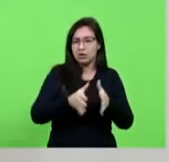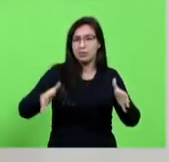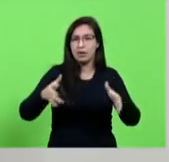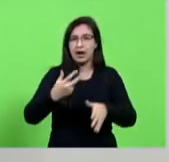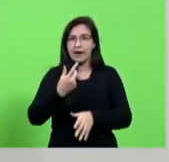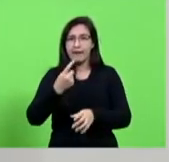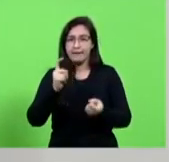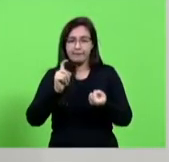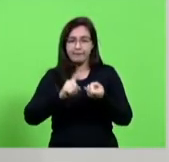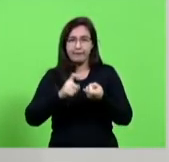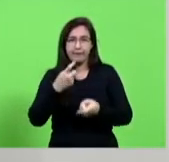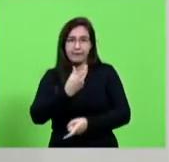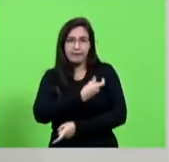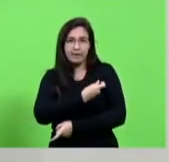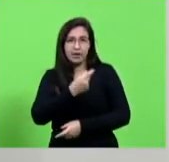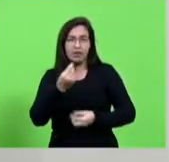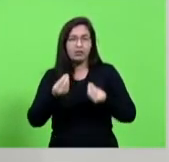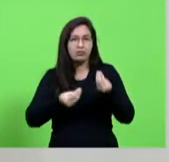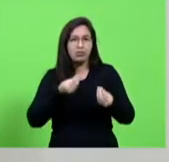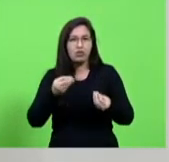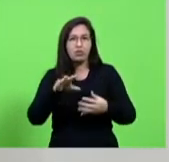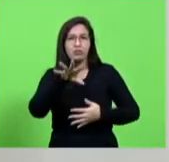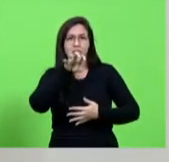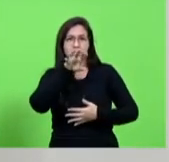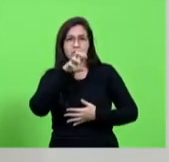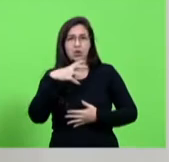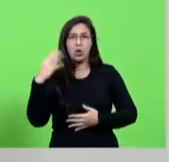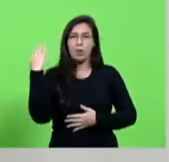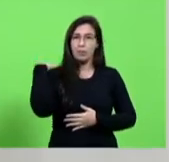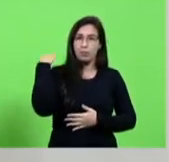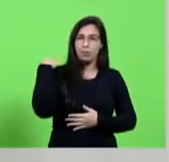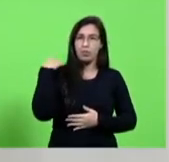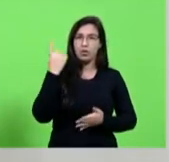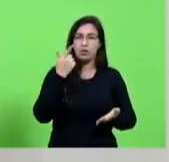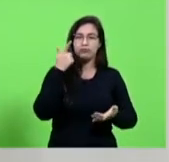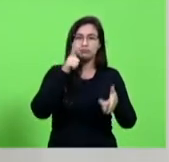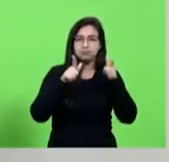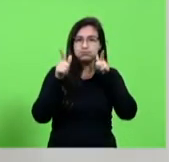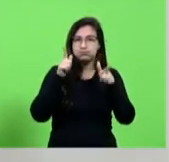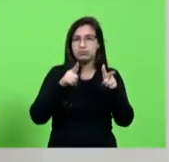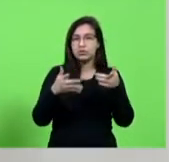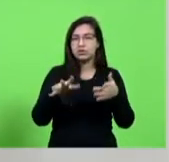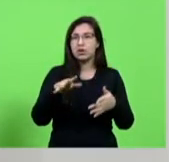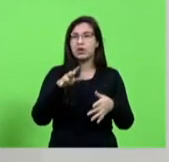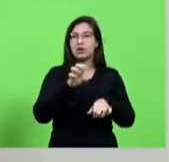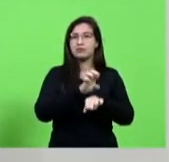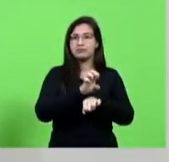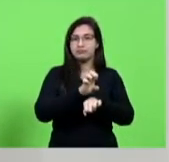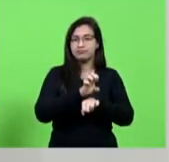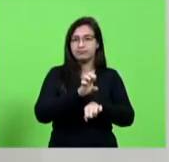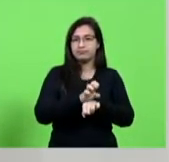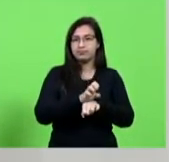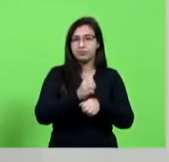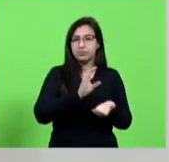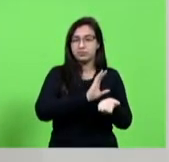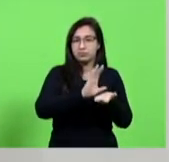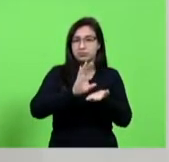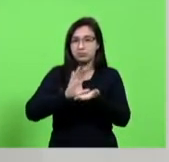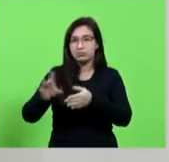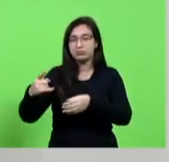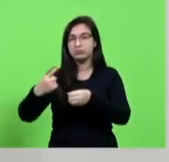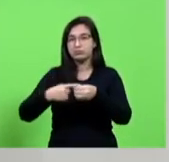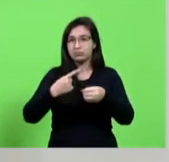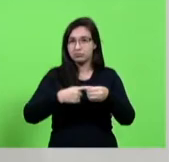a manutenção dos respiradores pulmonares adquiridos pelo Estado e repassados aos hospitais? Existem